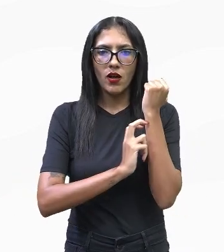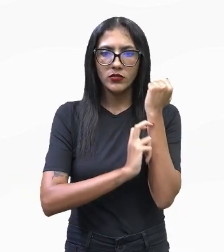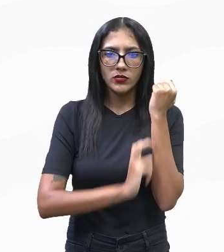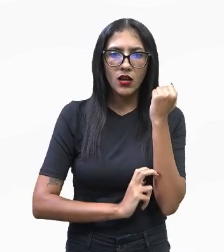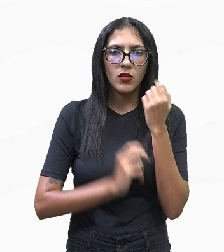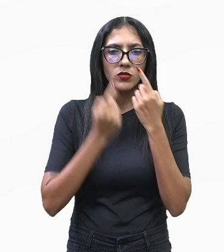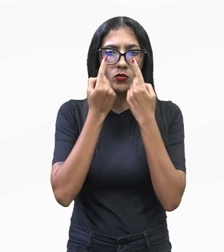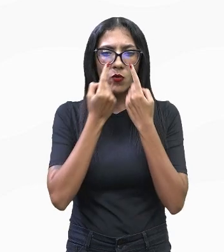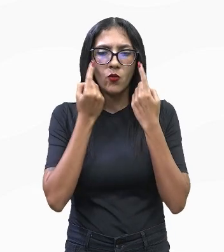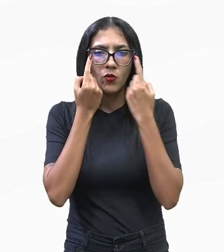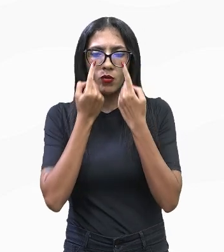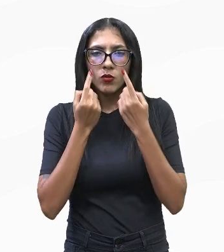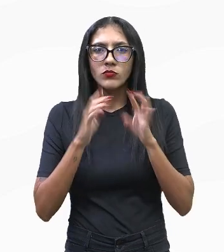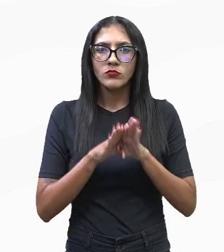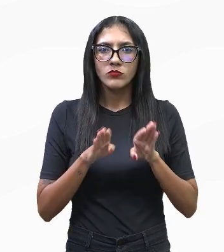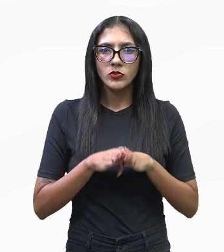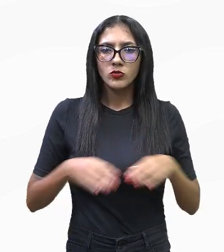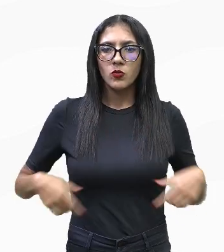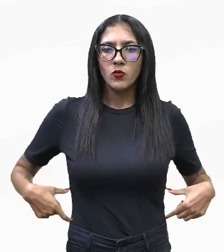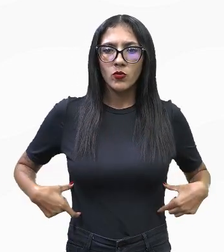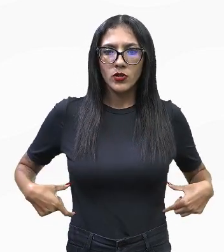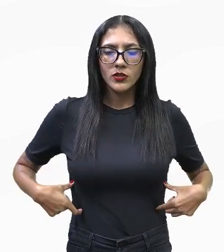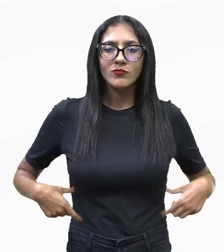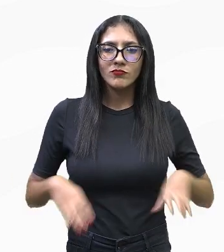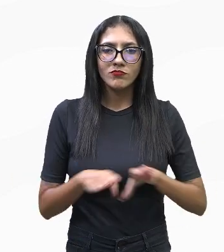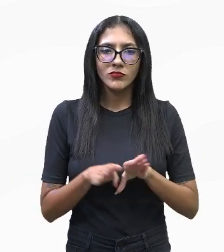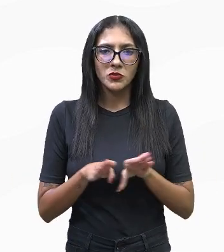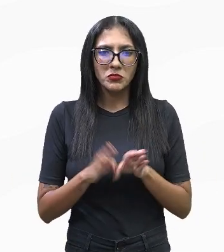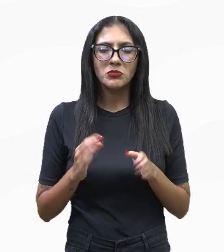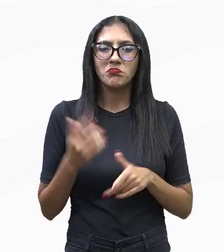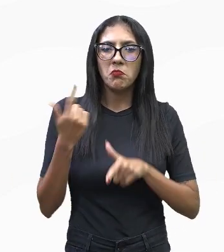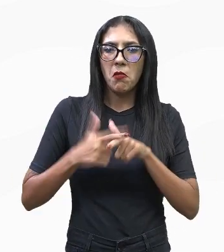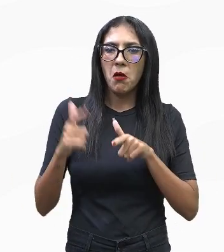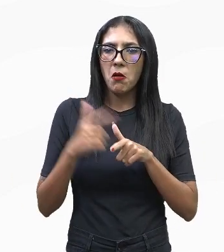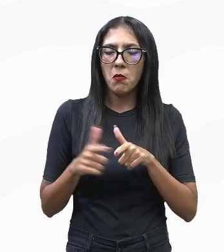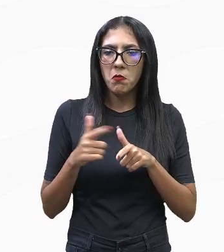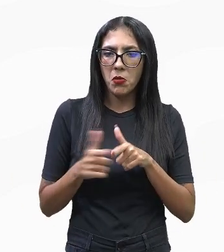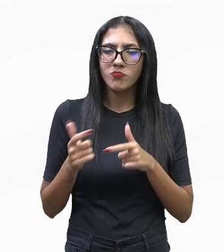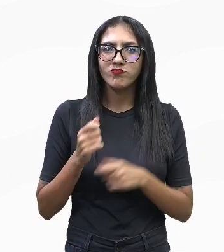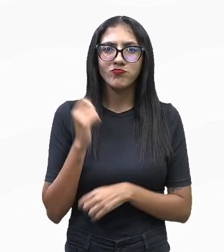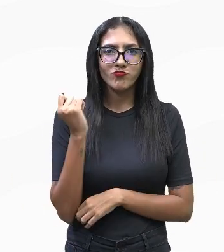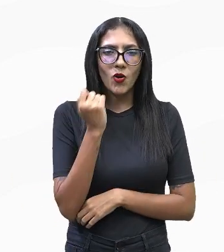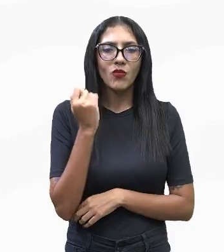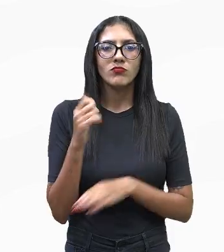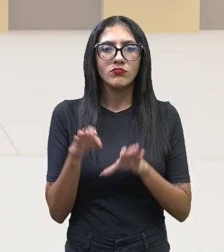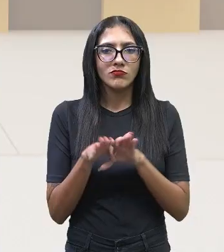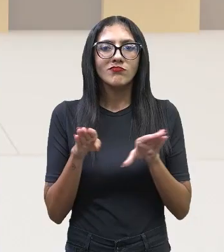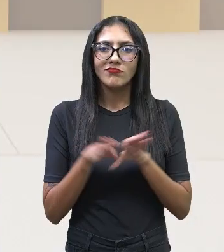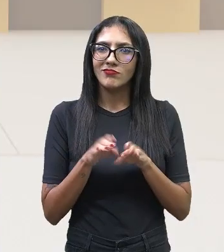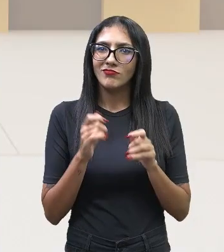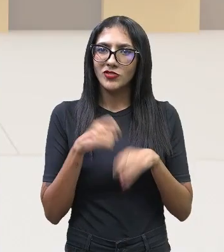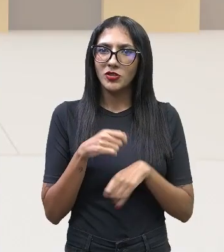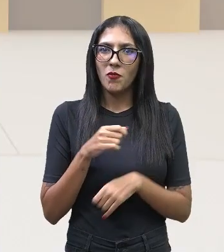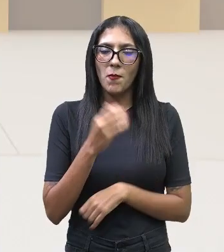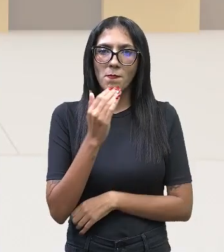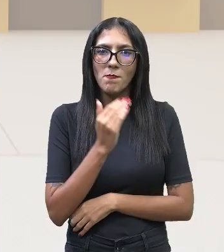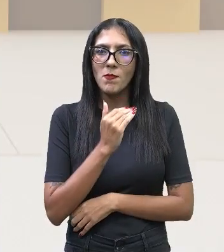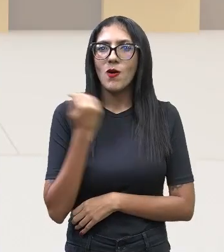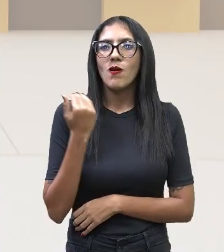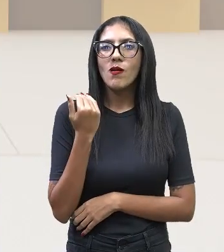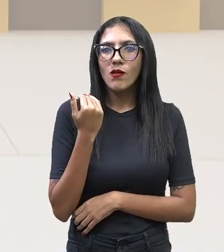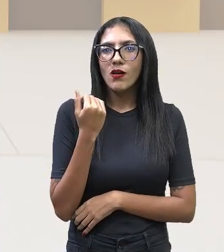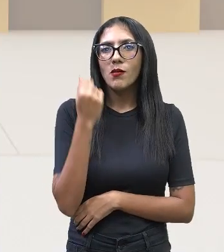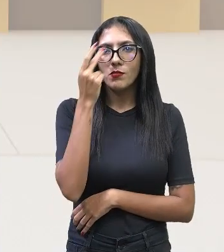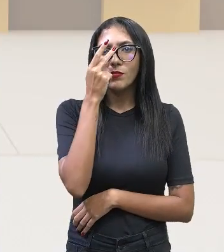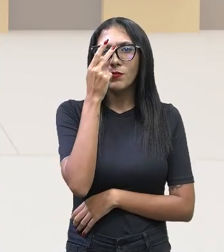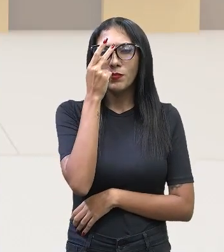e nos nervos também, tá? E podem ter causas graves. O diabetes pode levar à morte. A morte, e né? ele também é uma